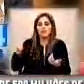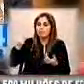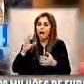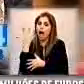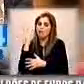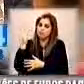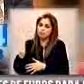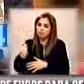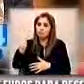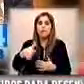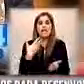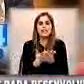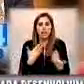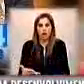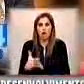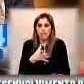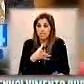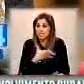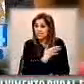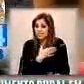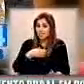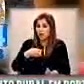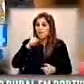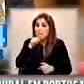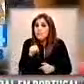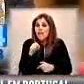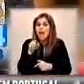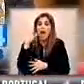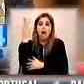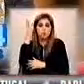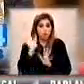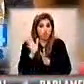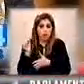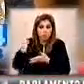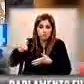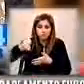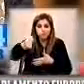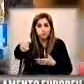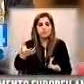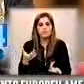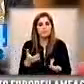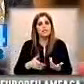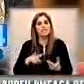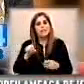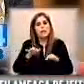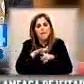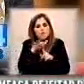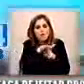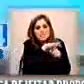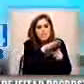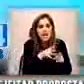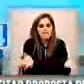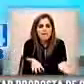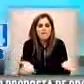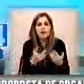plantamos cerca de 19 mil árvores, e de envolver efetivamente os cidadãos e a população. E a população, como é que olha para vocês?